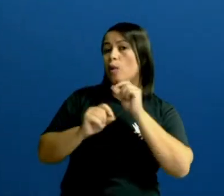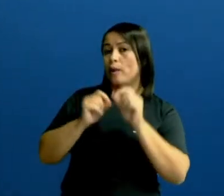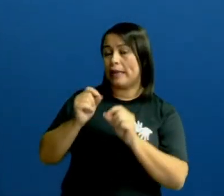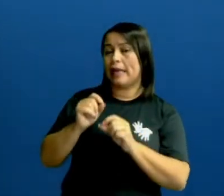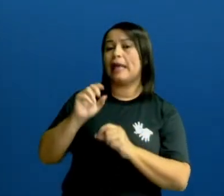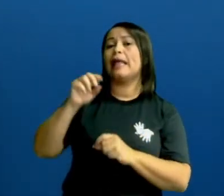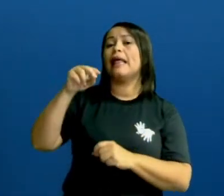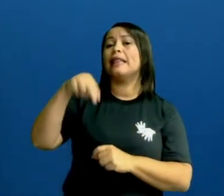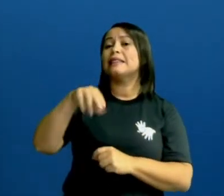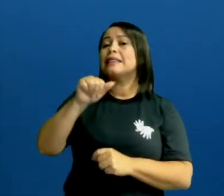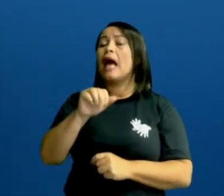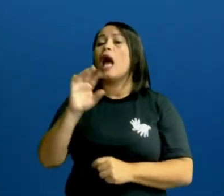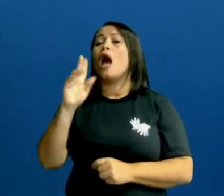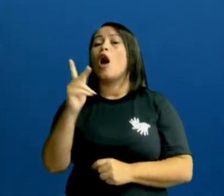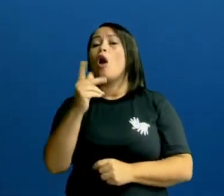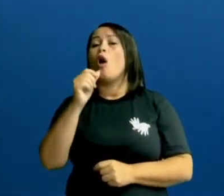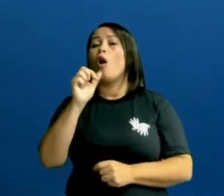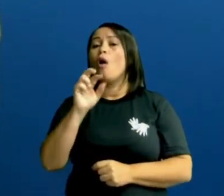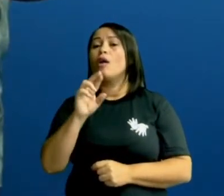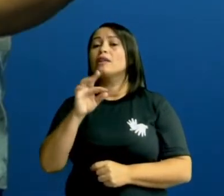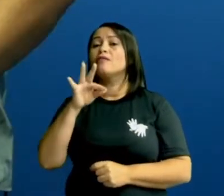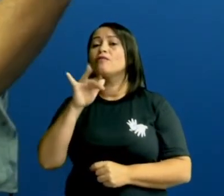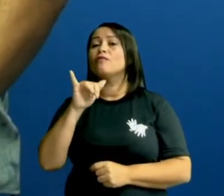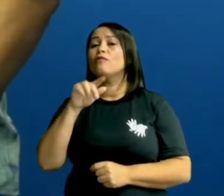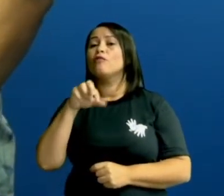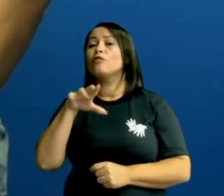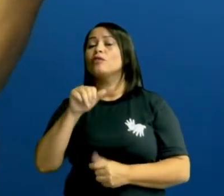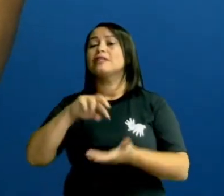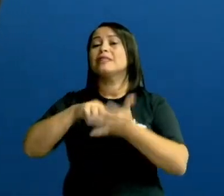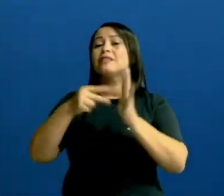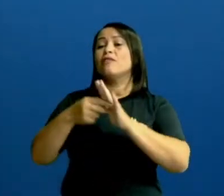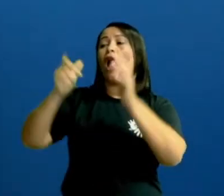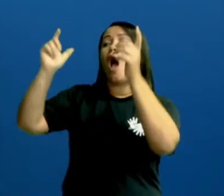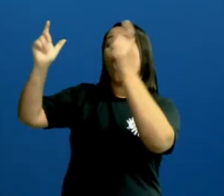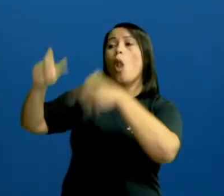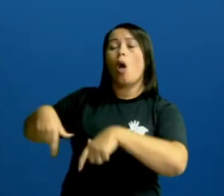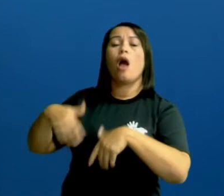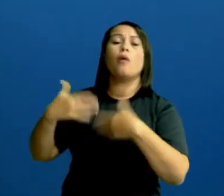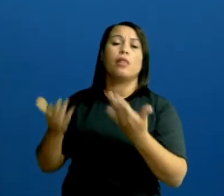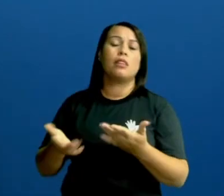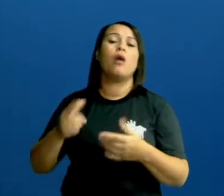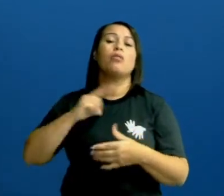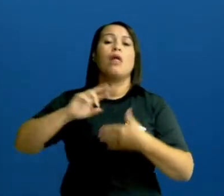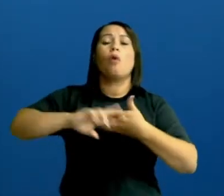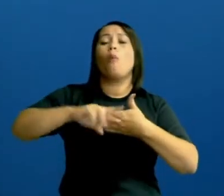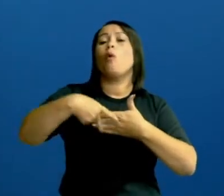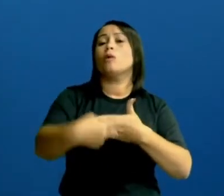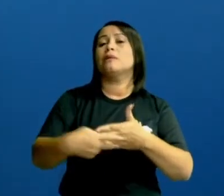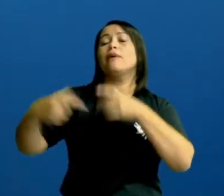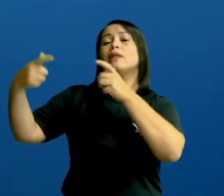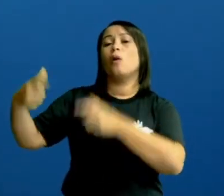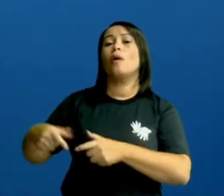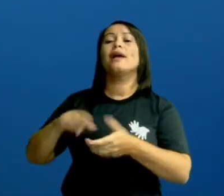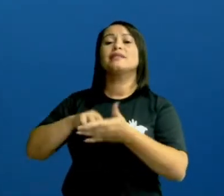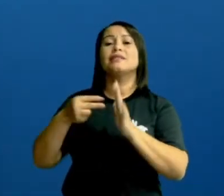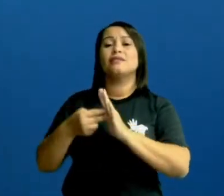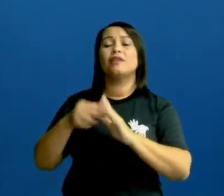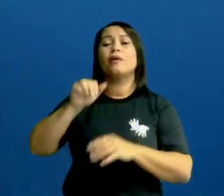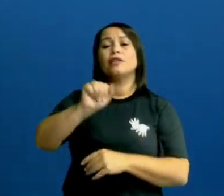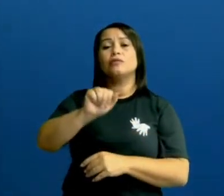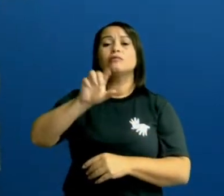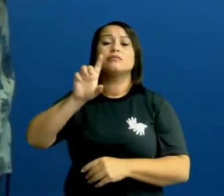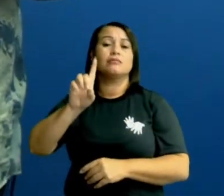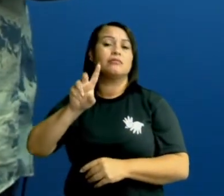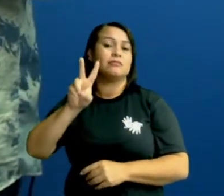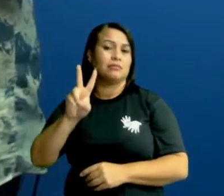na hortifruti, eu estou me referindo a um local. Então, consequentemente, na hortifruti é um adjunto adverbial